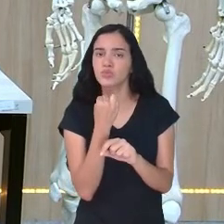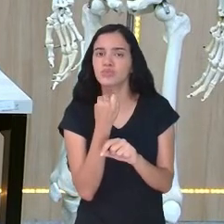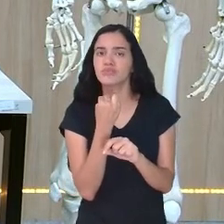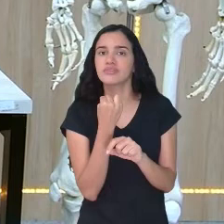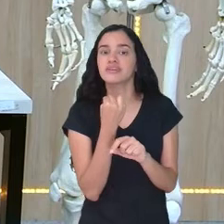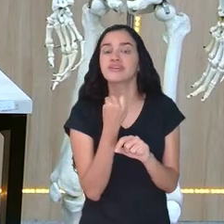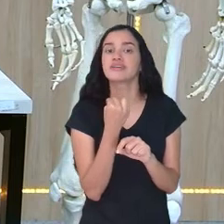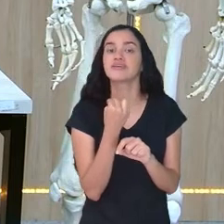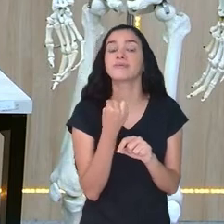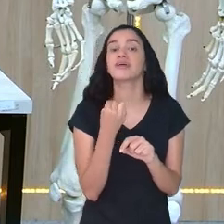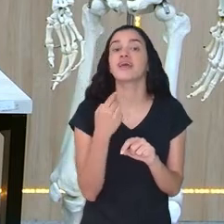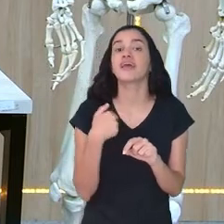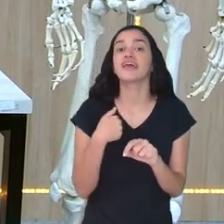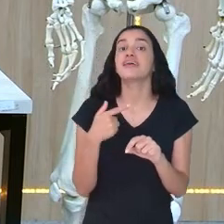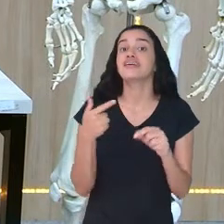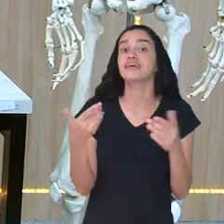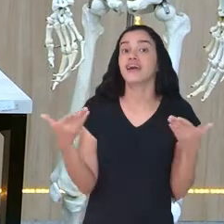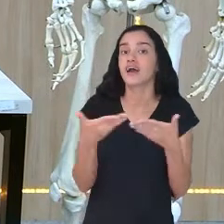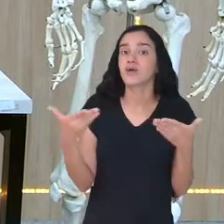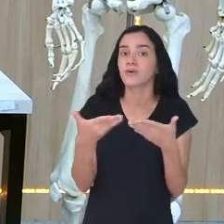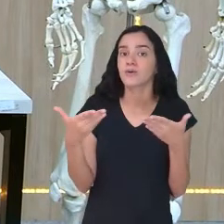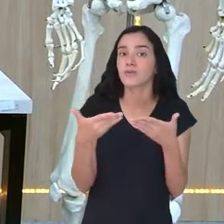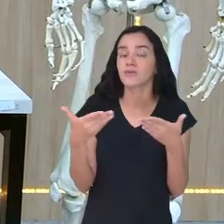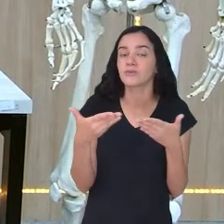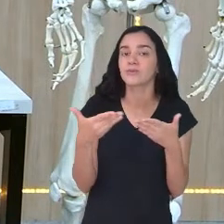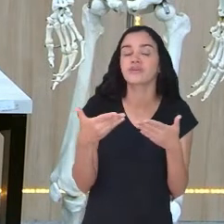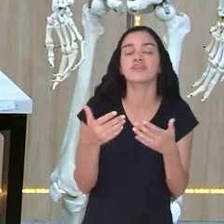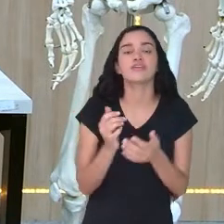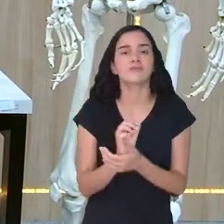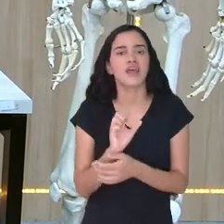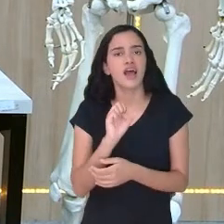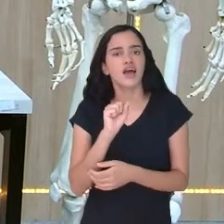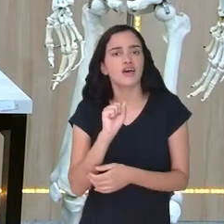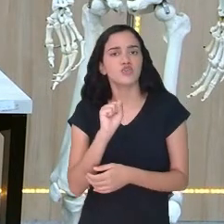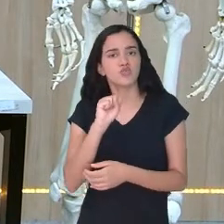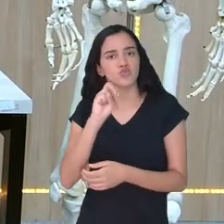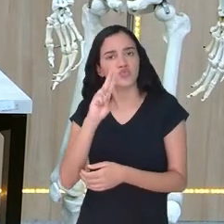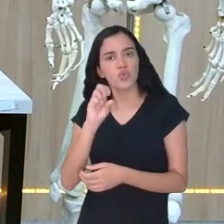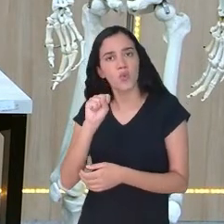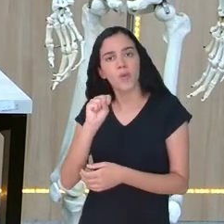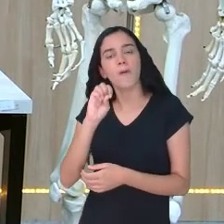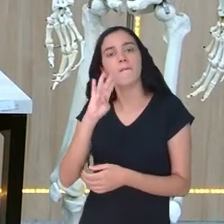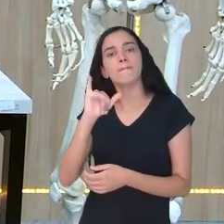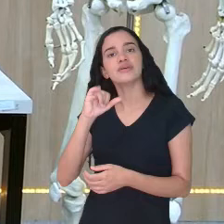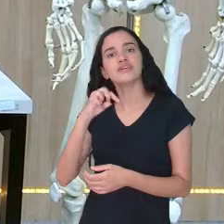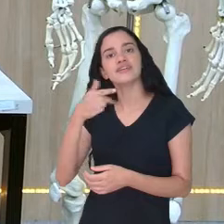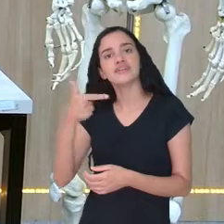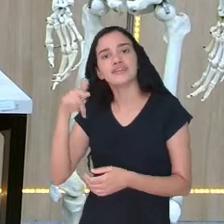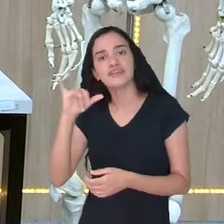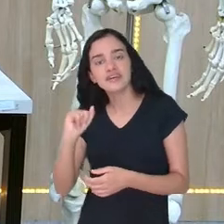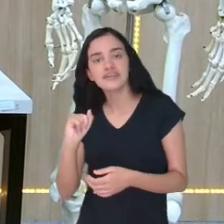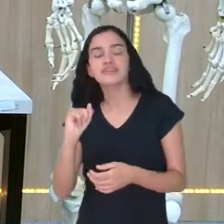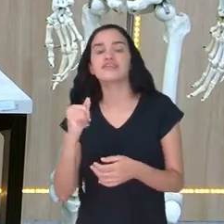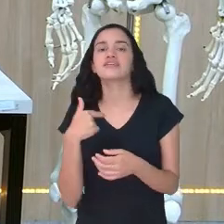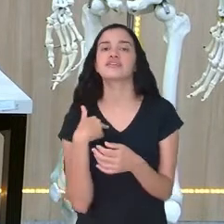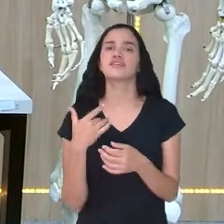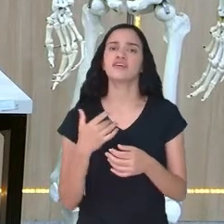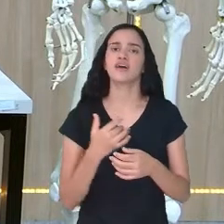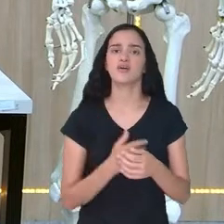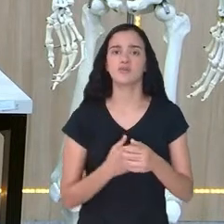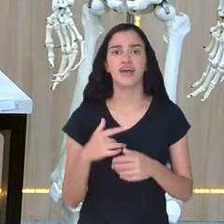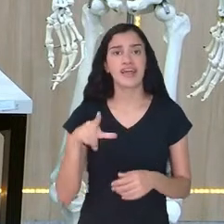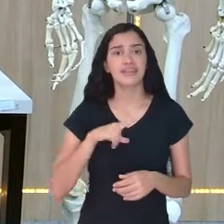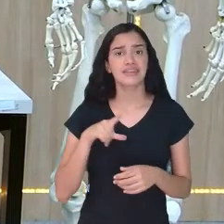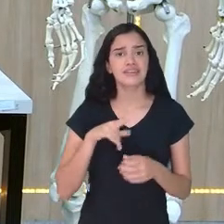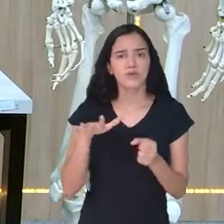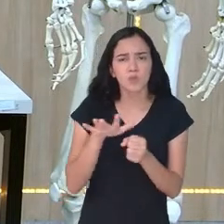os nutrientes e trouxe as impurezas, as substâncias indesejadas, aquelas que estão em maior quantidade, né, em excesso no nosso corpo.